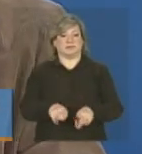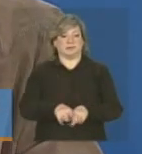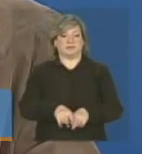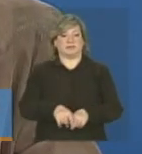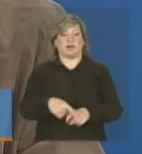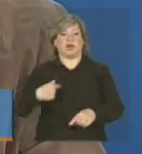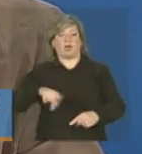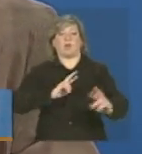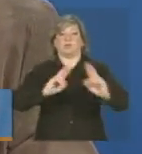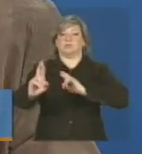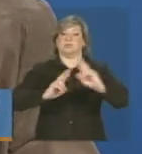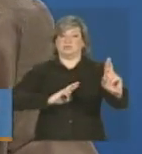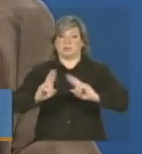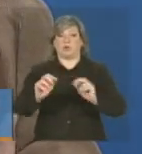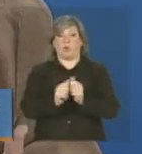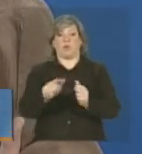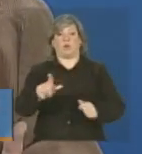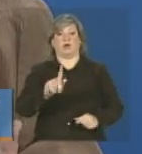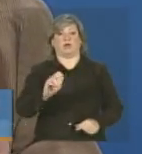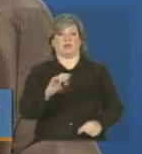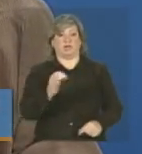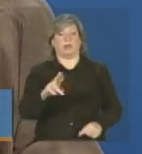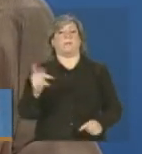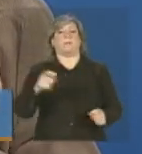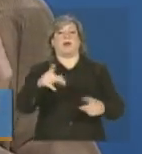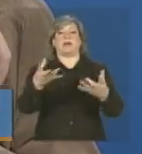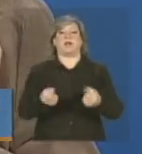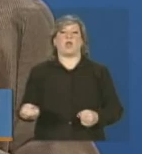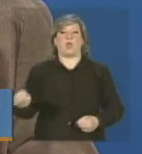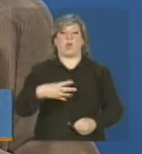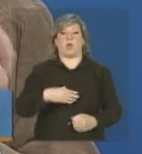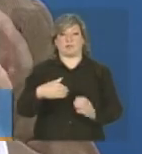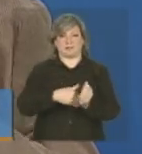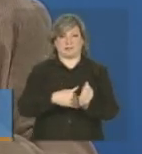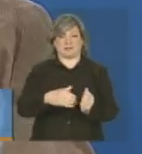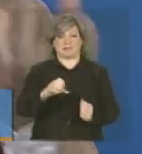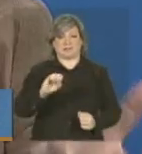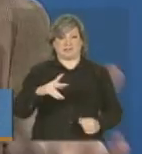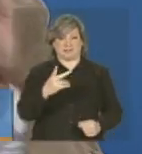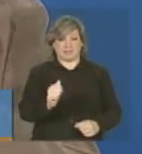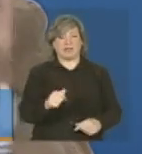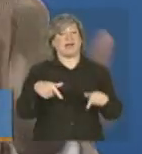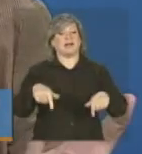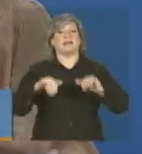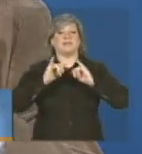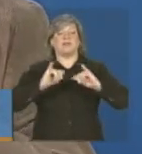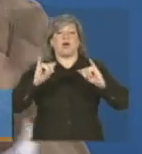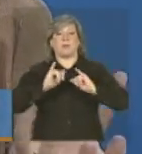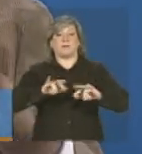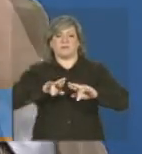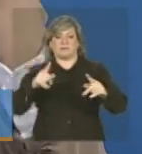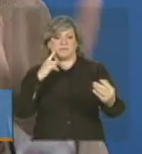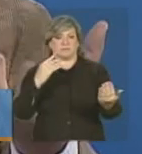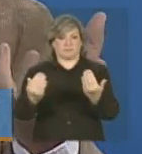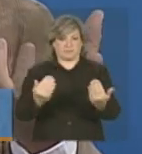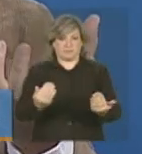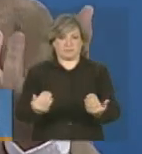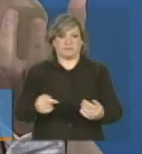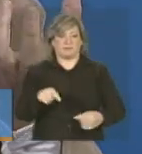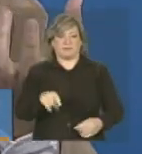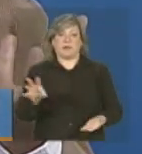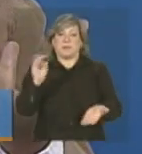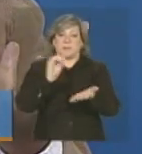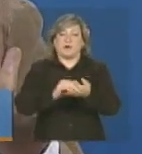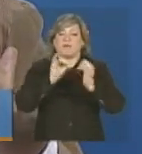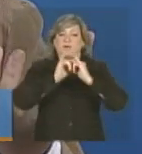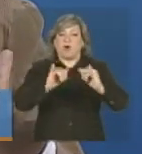gente vai se comunicar com o gestor para que ele possa receber a nova senha. Então, essa mensagem se dá por informações diferentes no, na inserção do dado